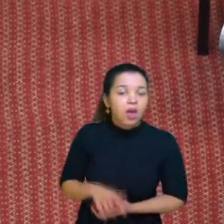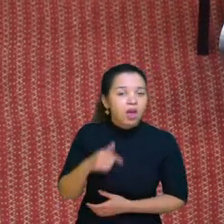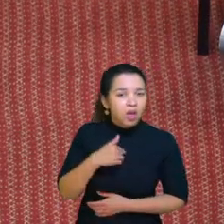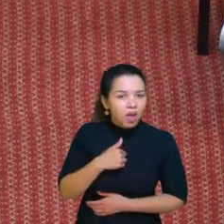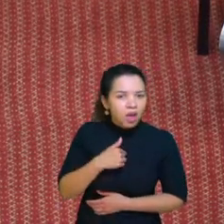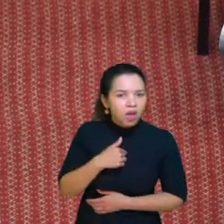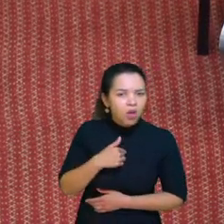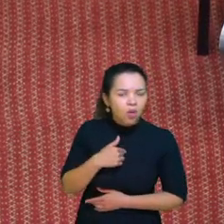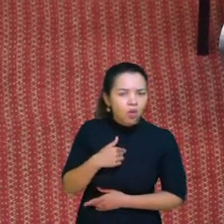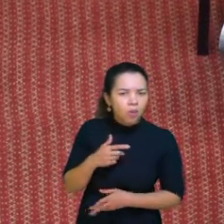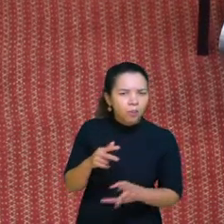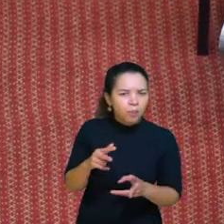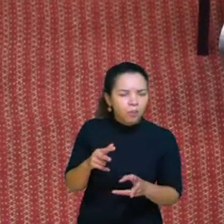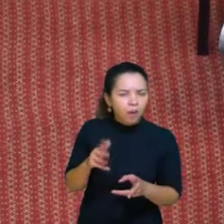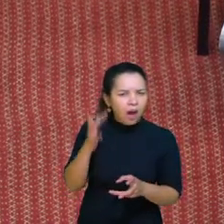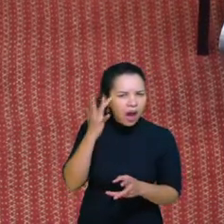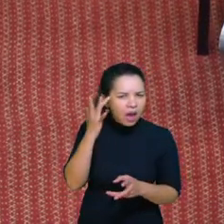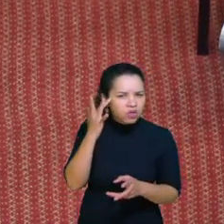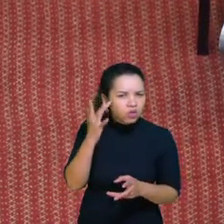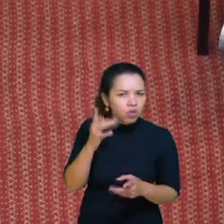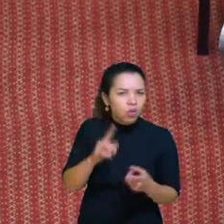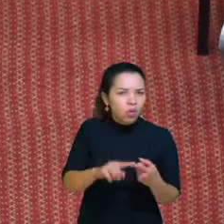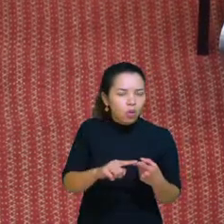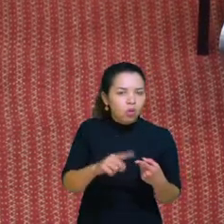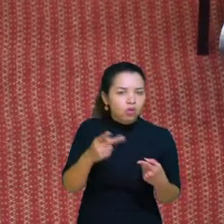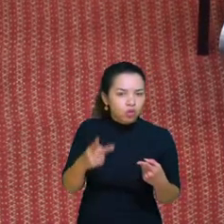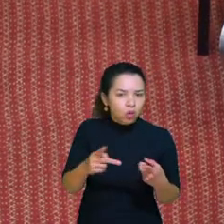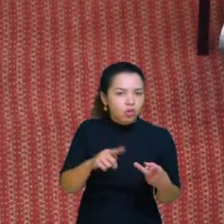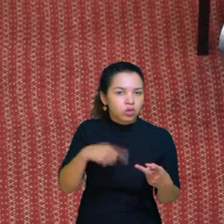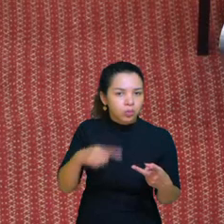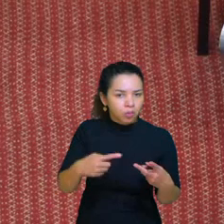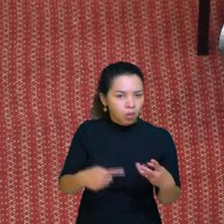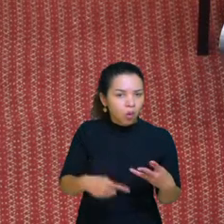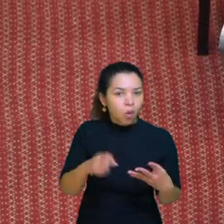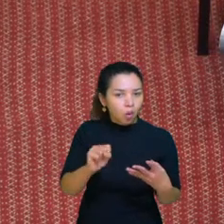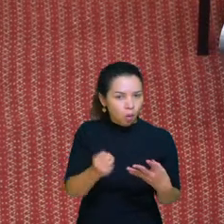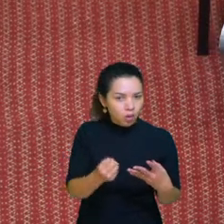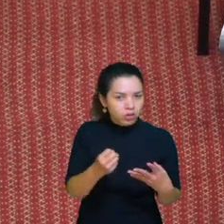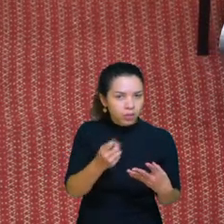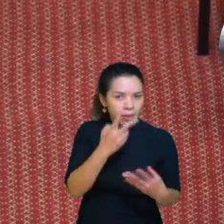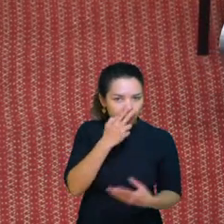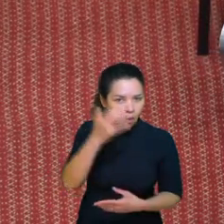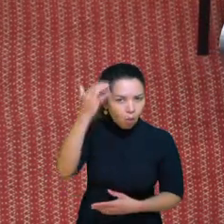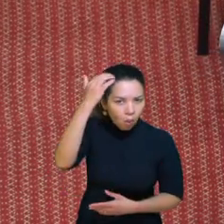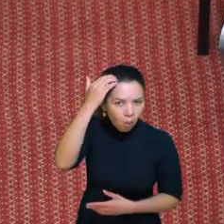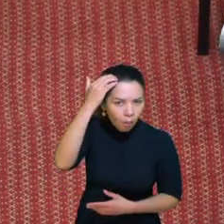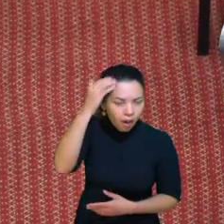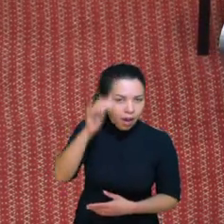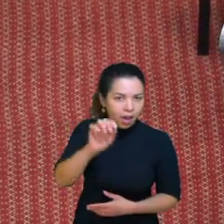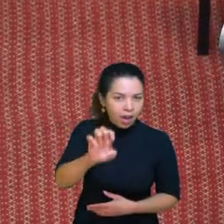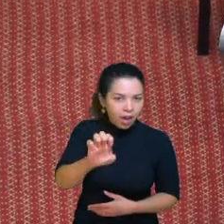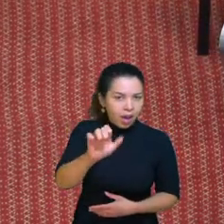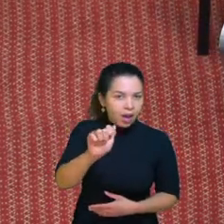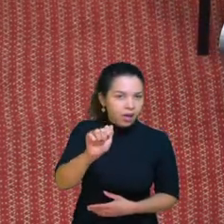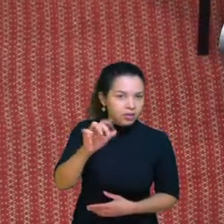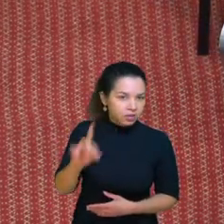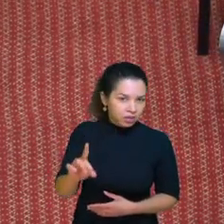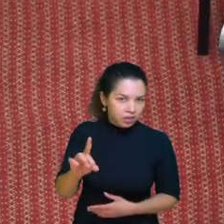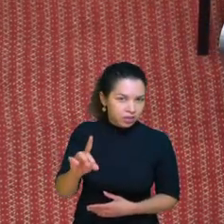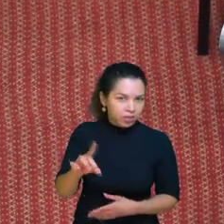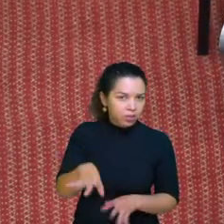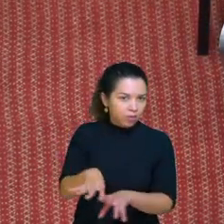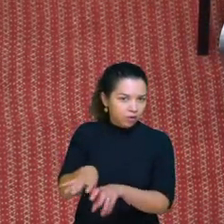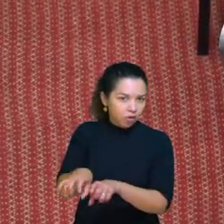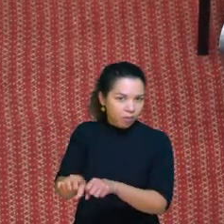item dois e no item oito a gente tá culpabilizando o EAD por causa da formação